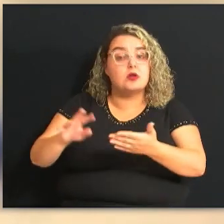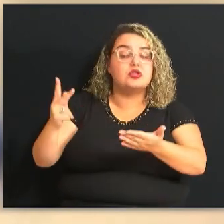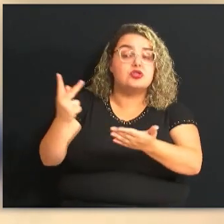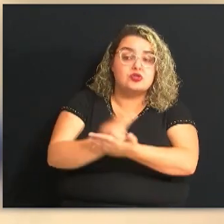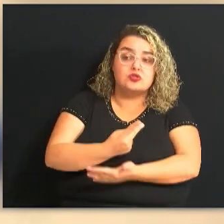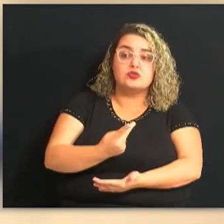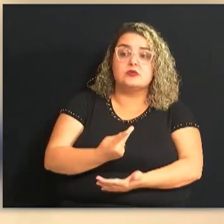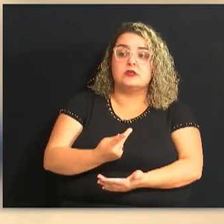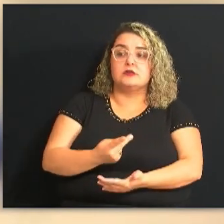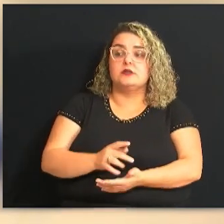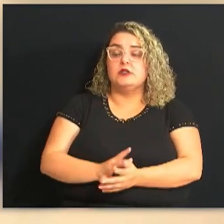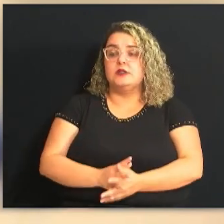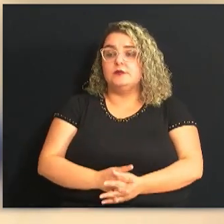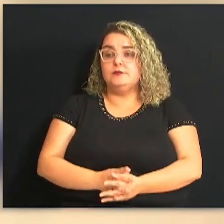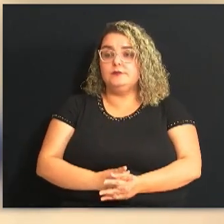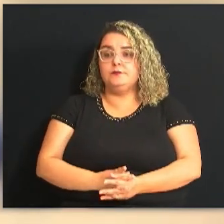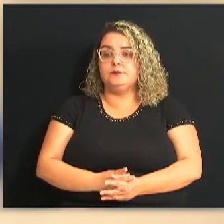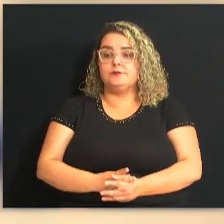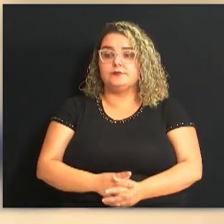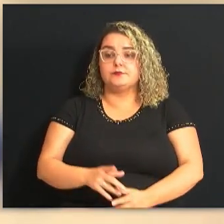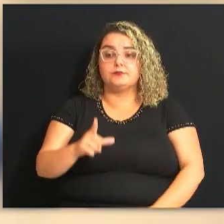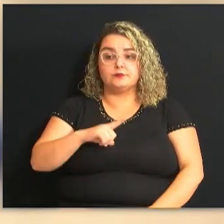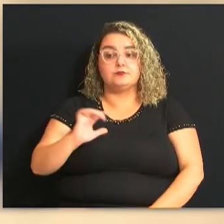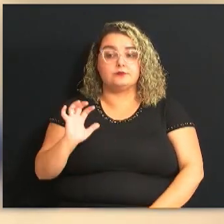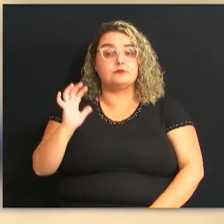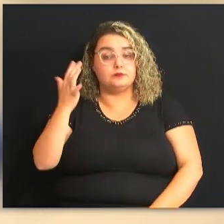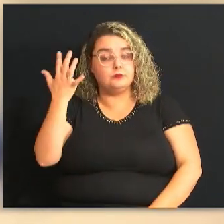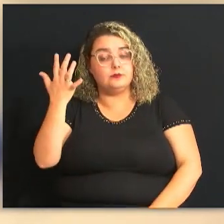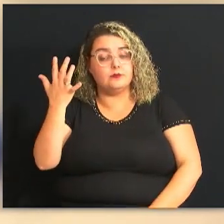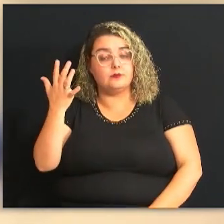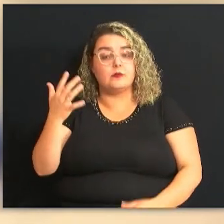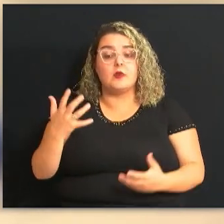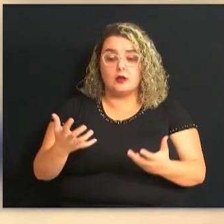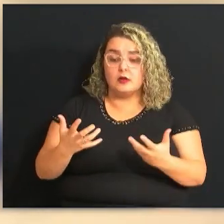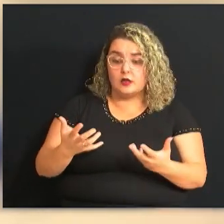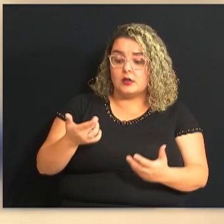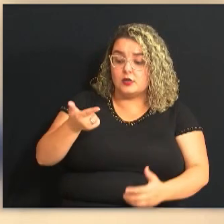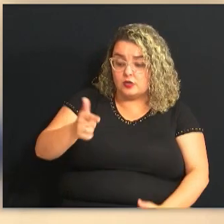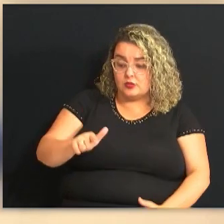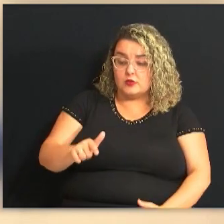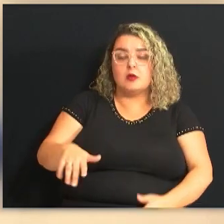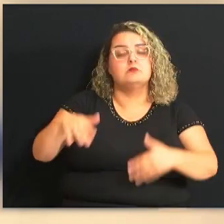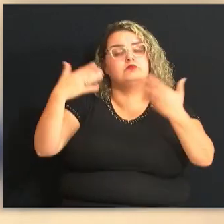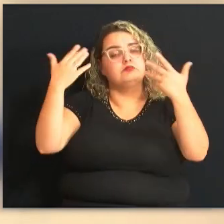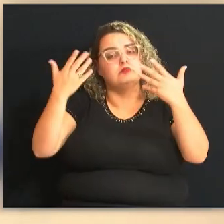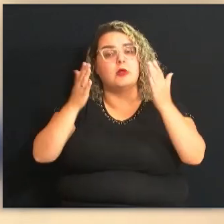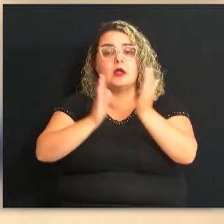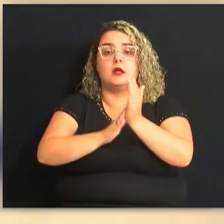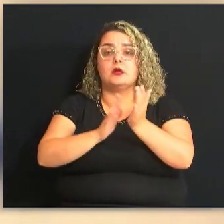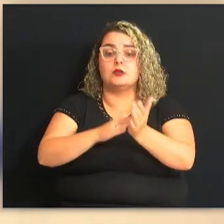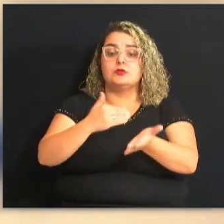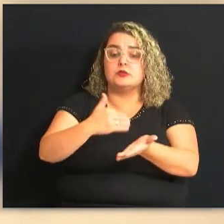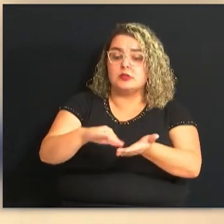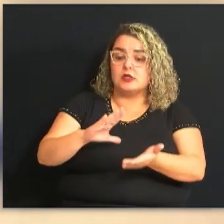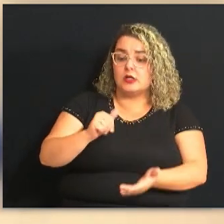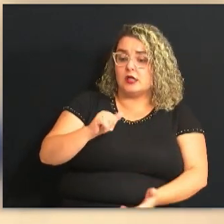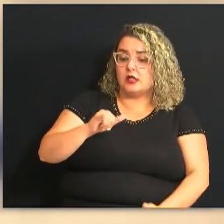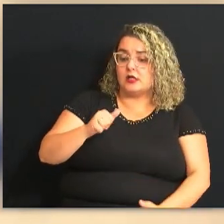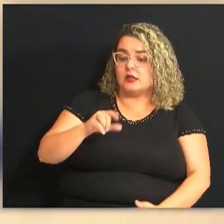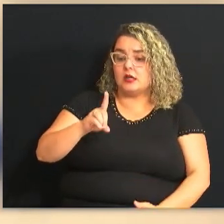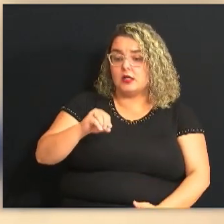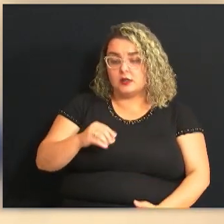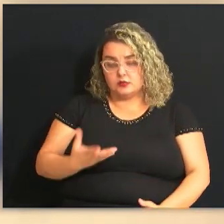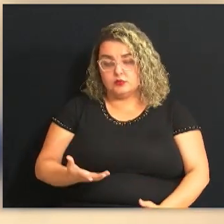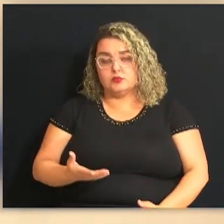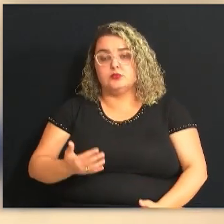equívoco que tinha acontecido. Então, quero aqui mais uma vez parabenizar o secretário Caiado, o secretário de Finanças,